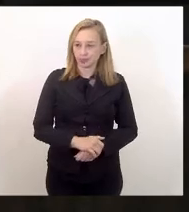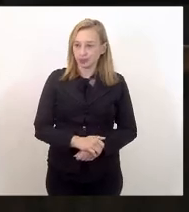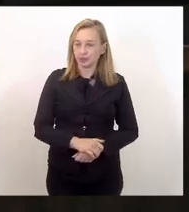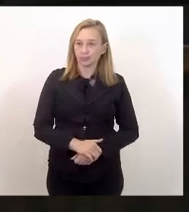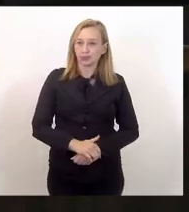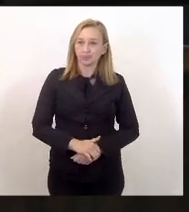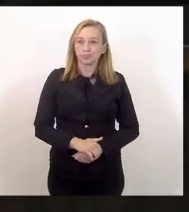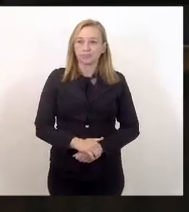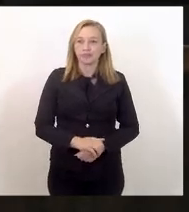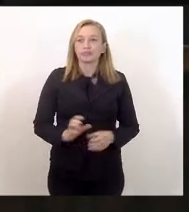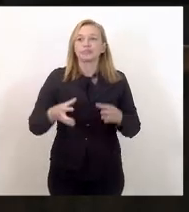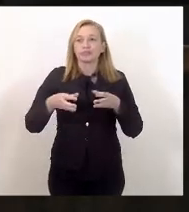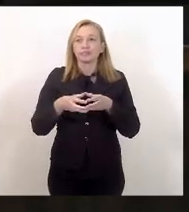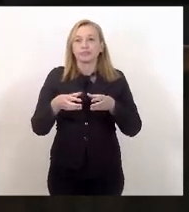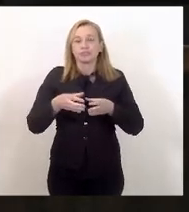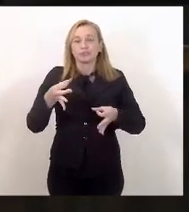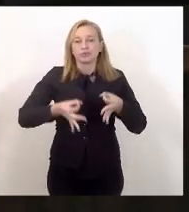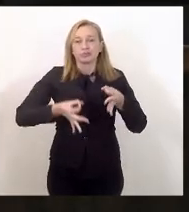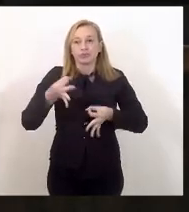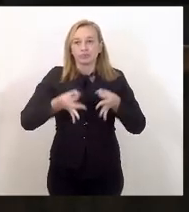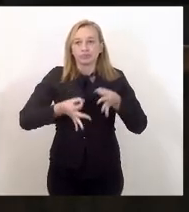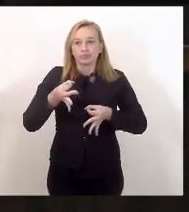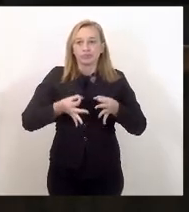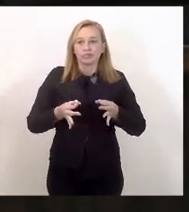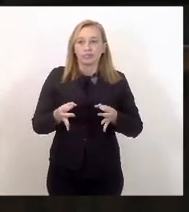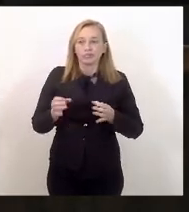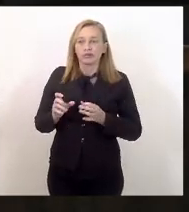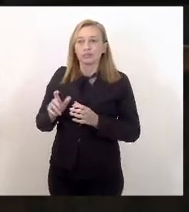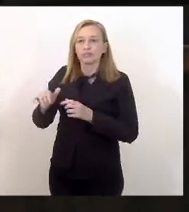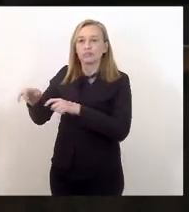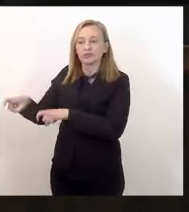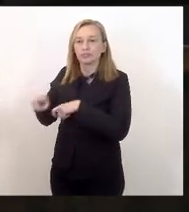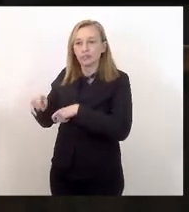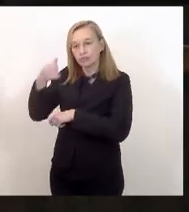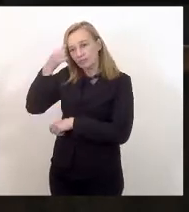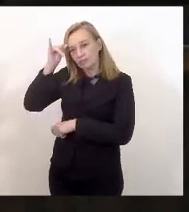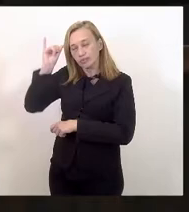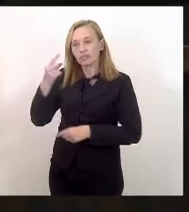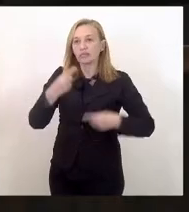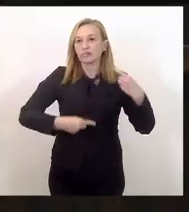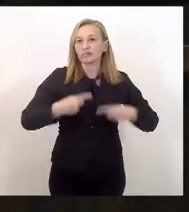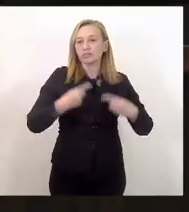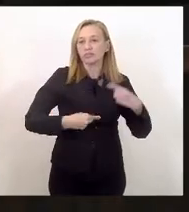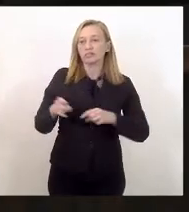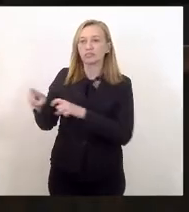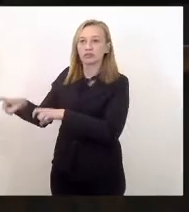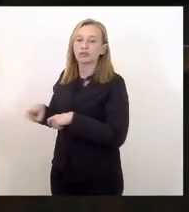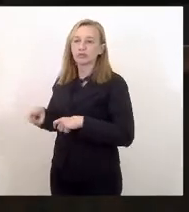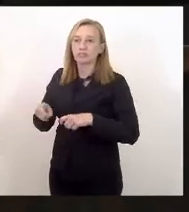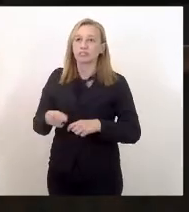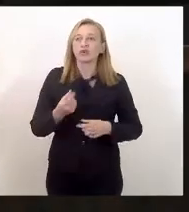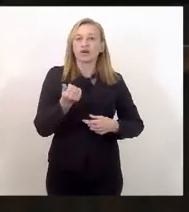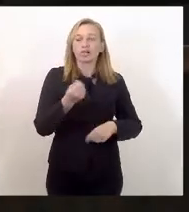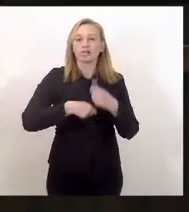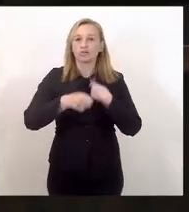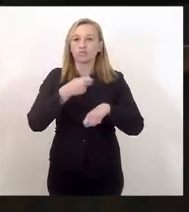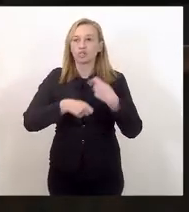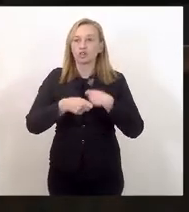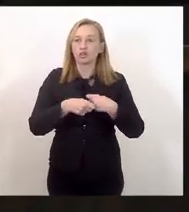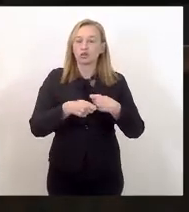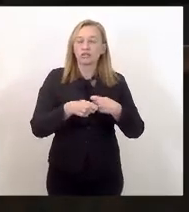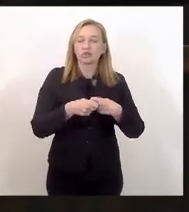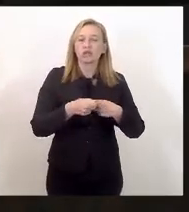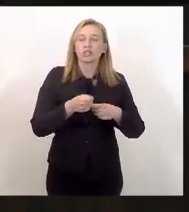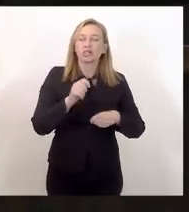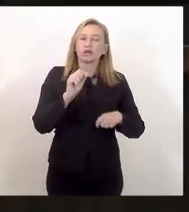Pendendo de pareceres das comissões de Constituição e Justiça, de Agricultura, Pecuária e Política Rural, Agrária e Pesqueira, de Economia, Indústria e Comércio, de Tributação, Controle